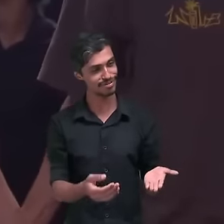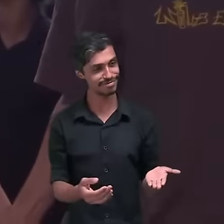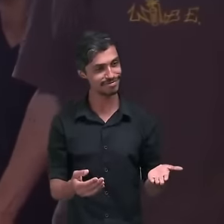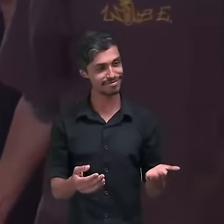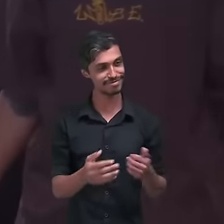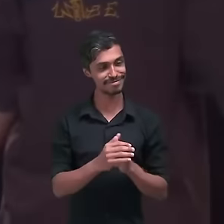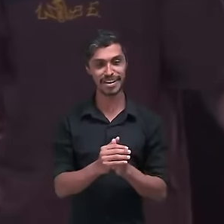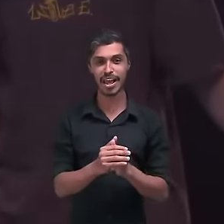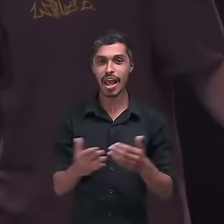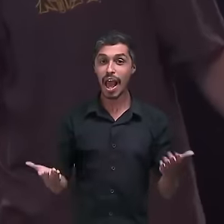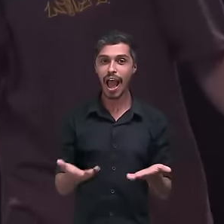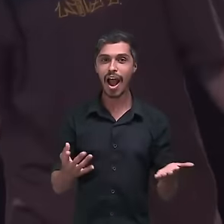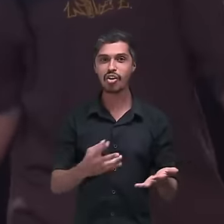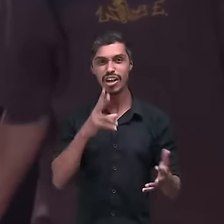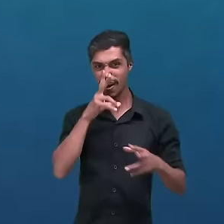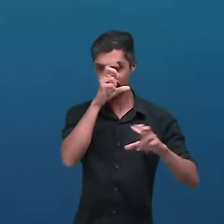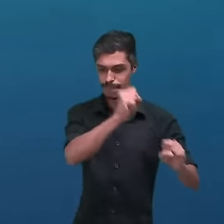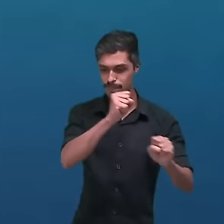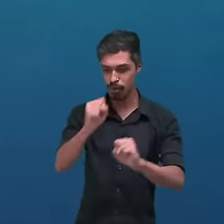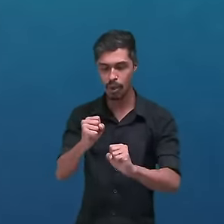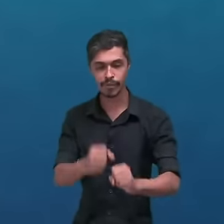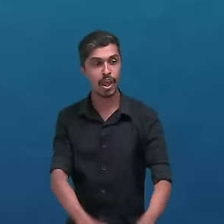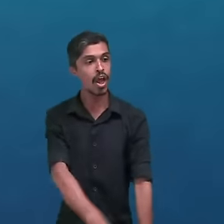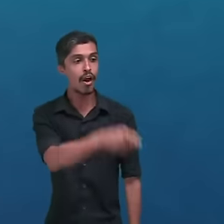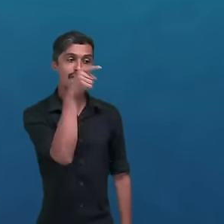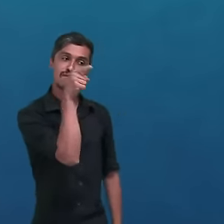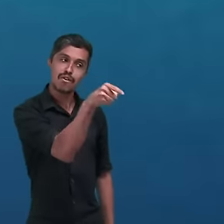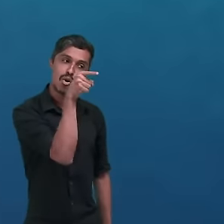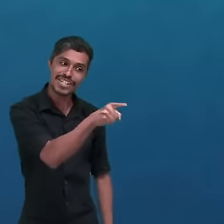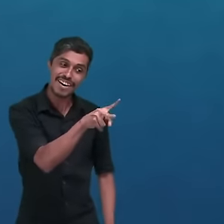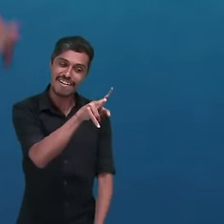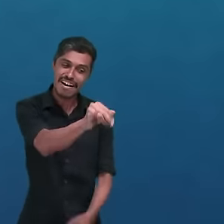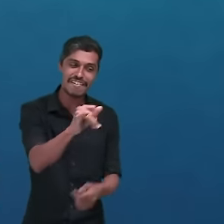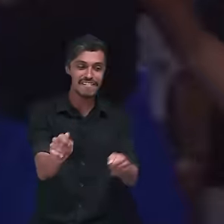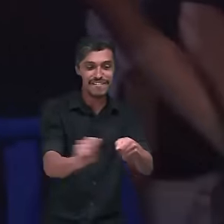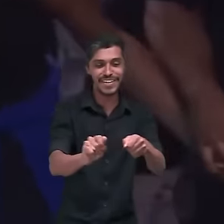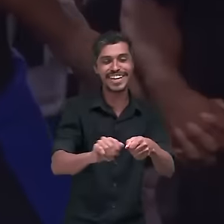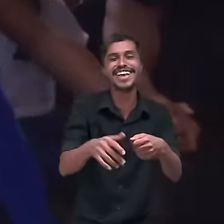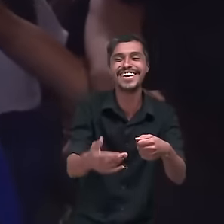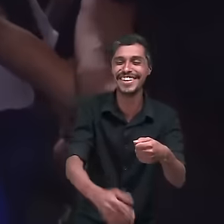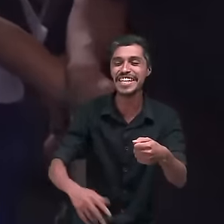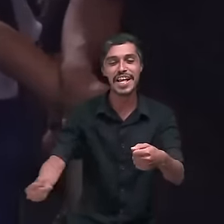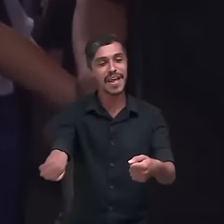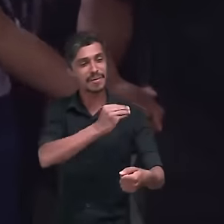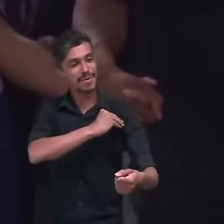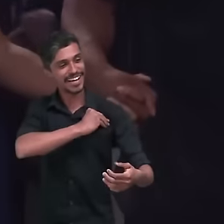Agora fala com força, com convicção: você vai vencer esse pecado hoje.